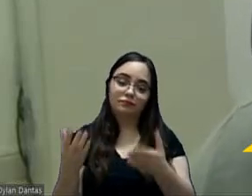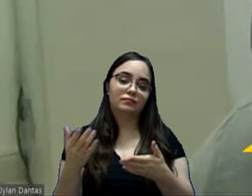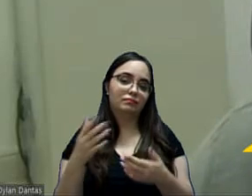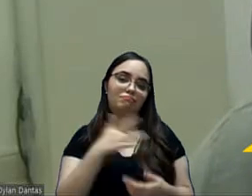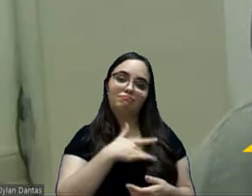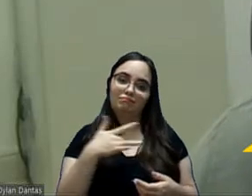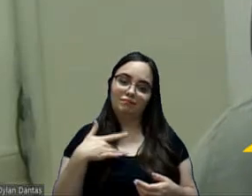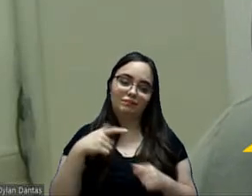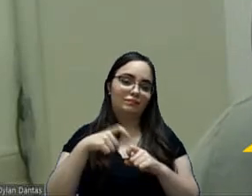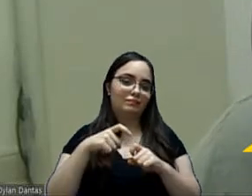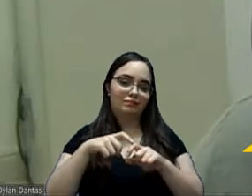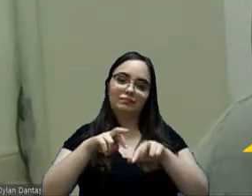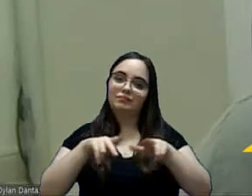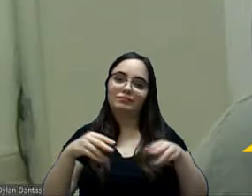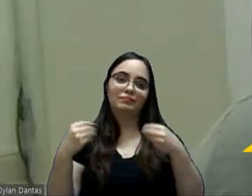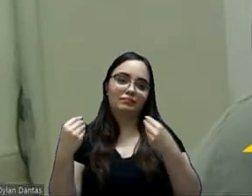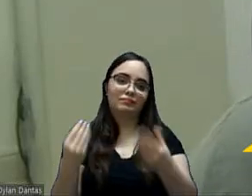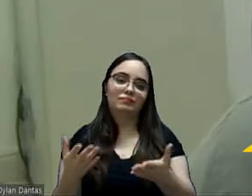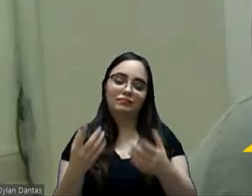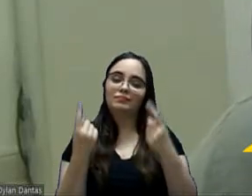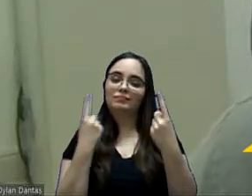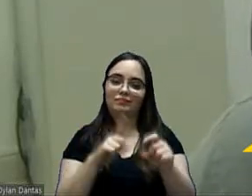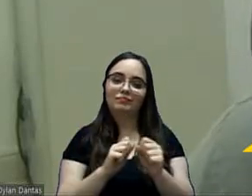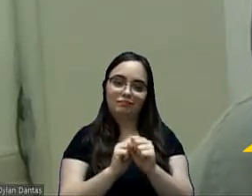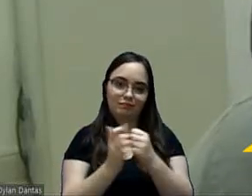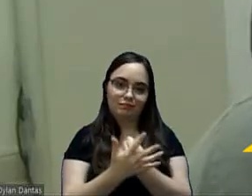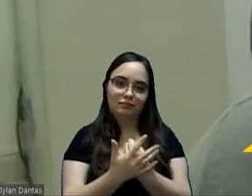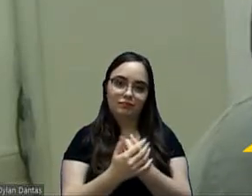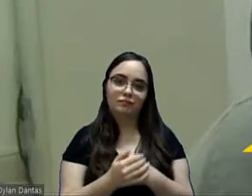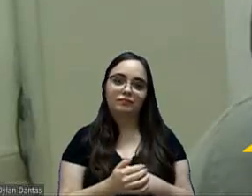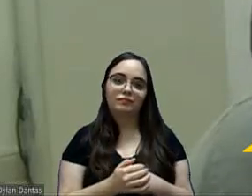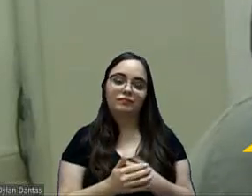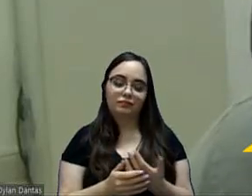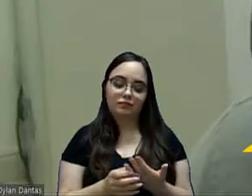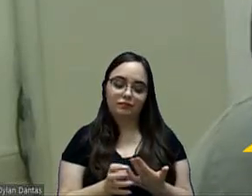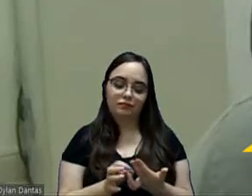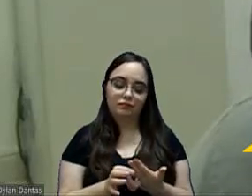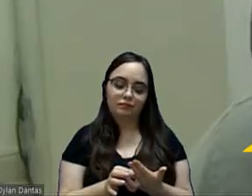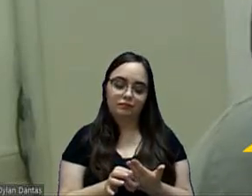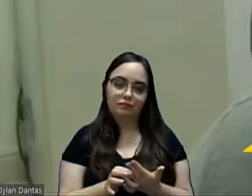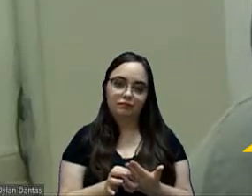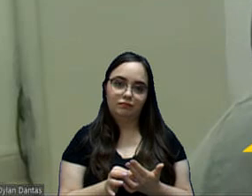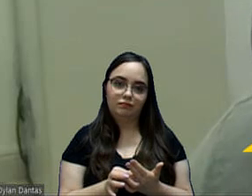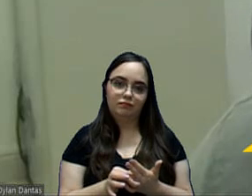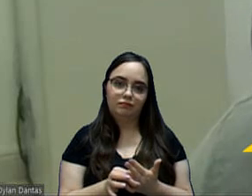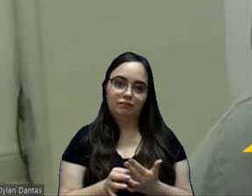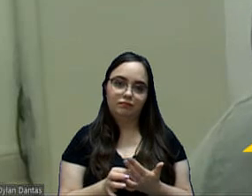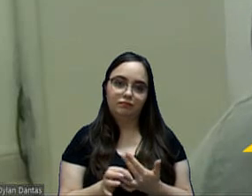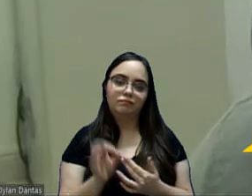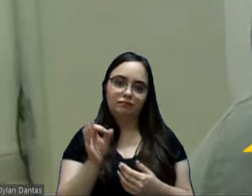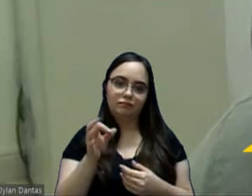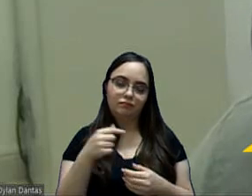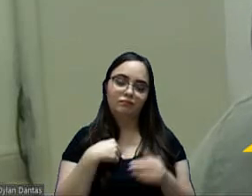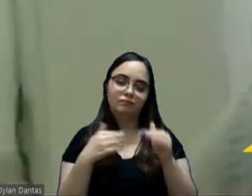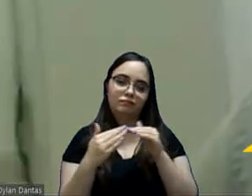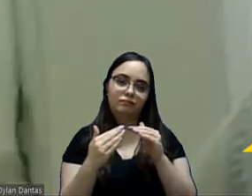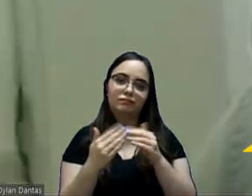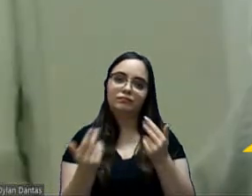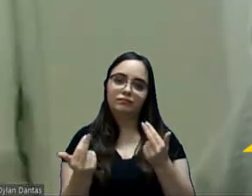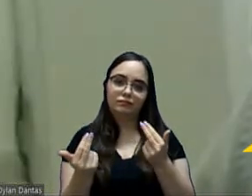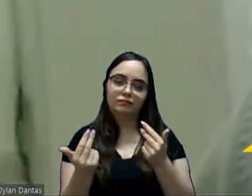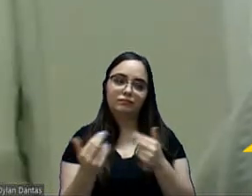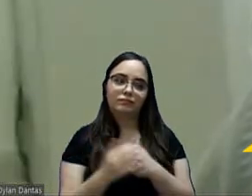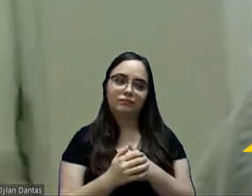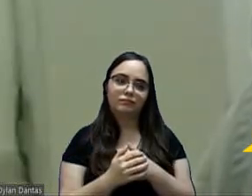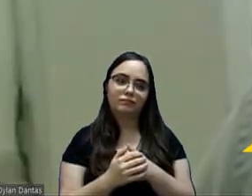em auxílio a combate à Covid-19. Eu acredito ser pertinente isso daí e acredito que seja ponto pacífico.